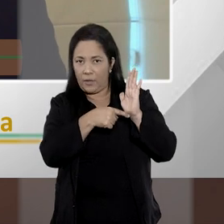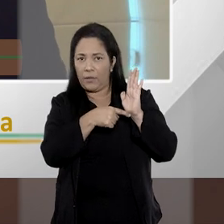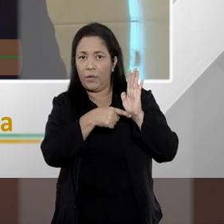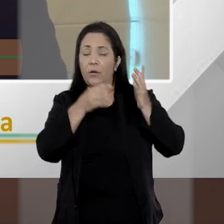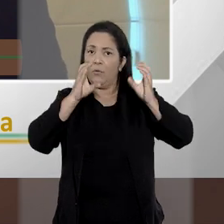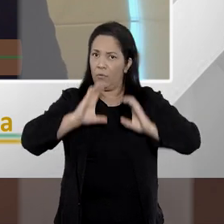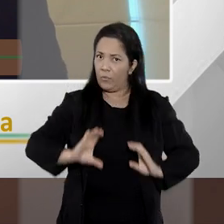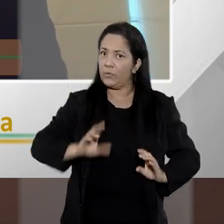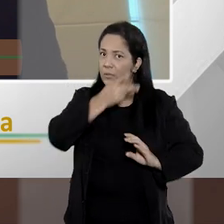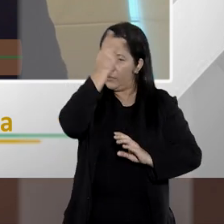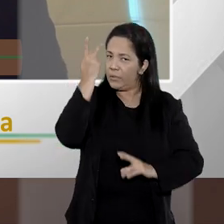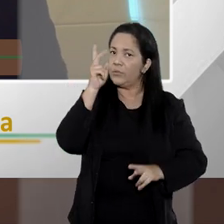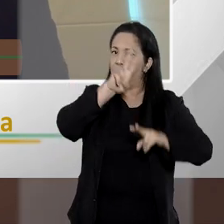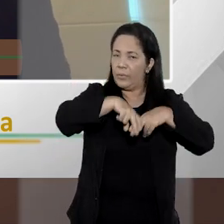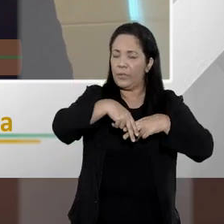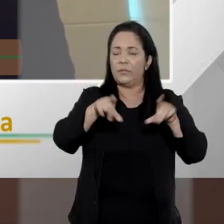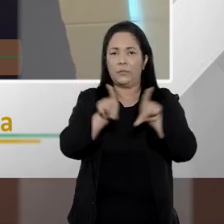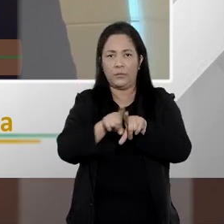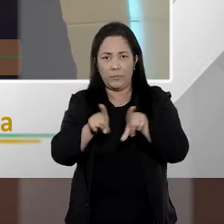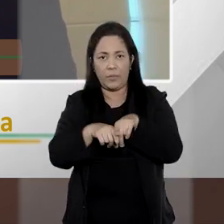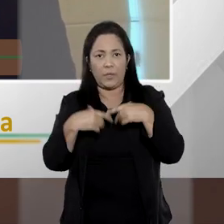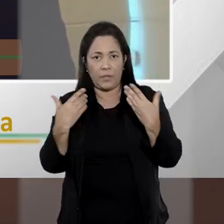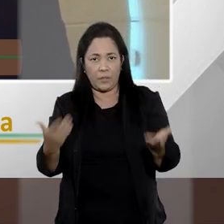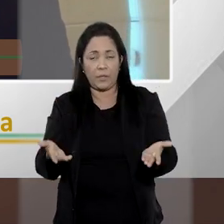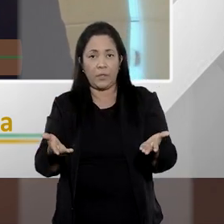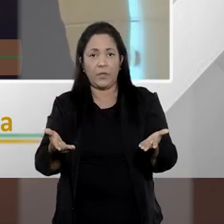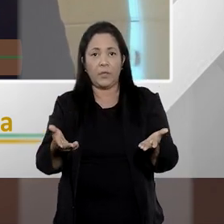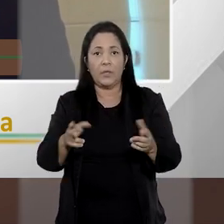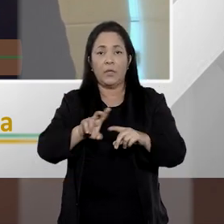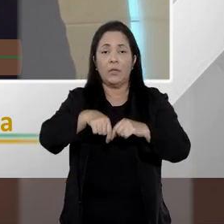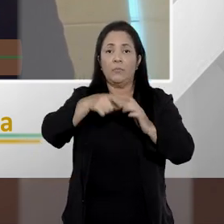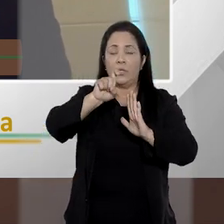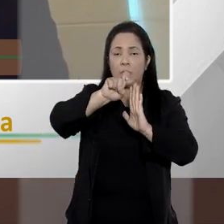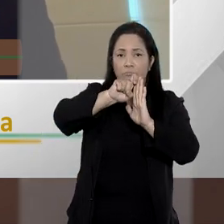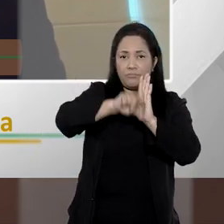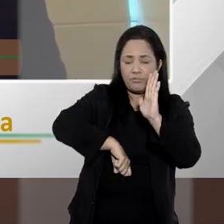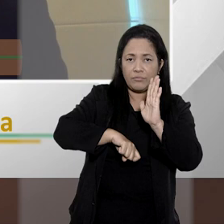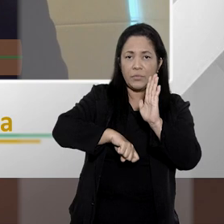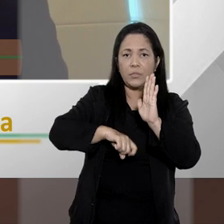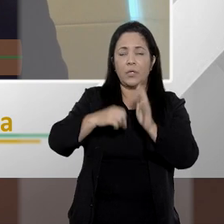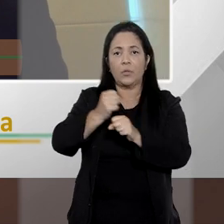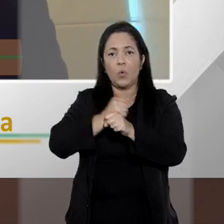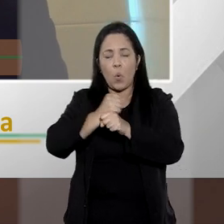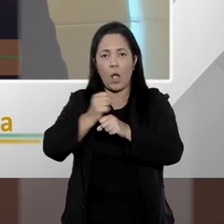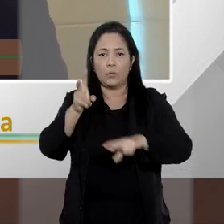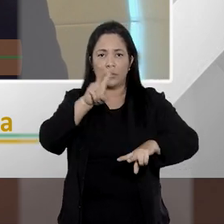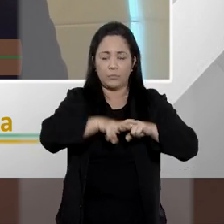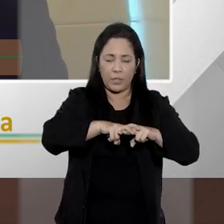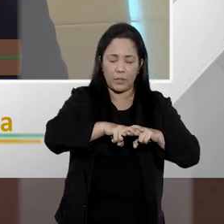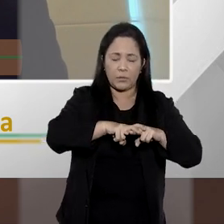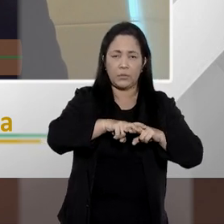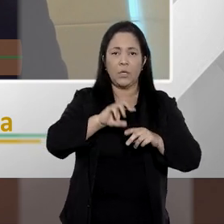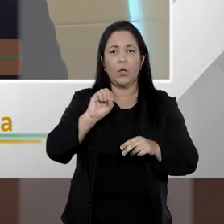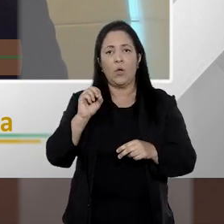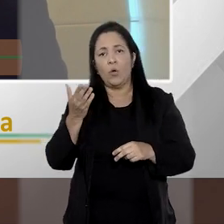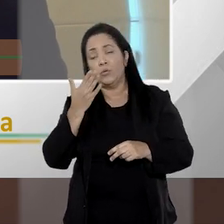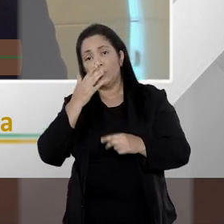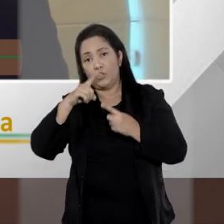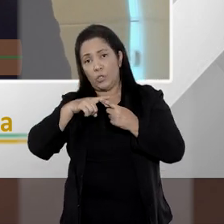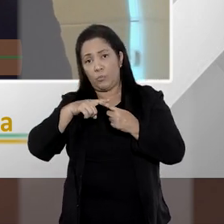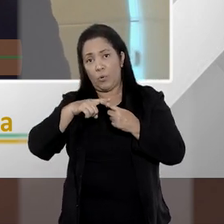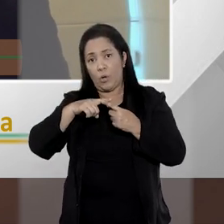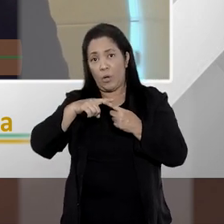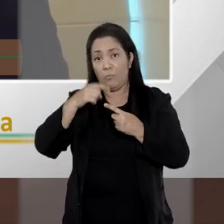este indivíduo que cumpre a pena. Seja a chamada remissão pelo estudo, seja a chamada remissão